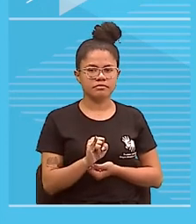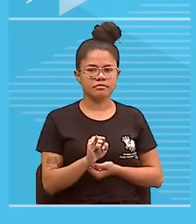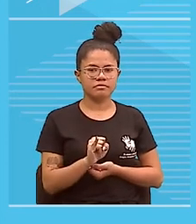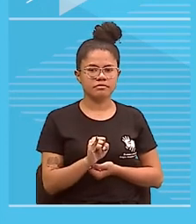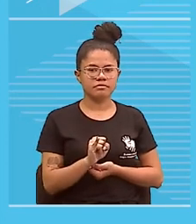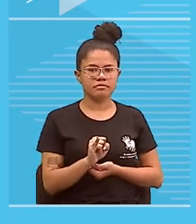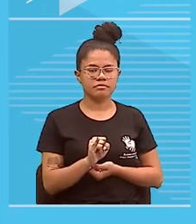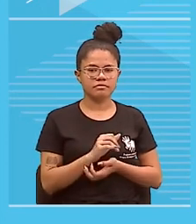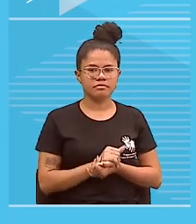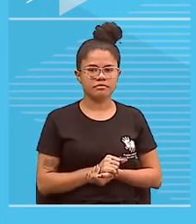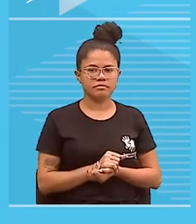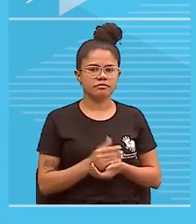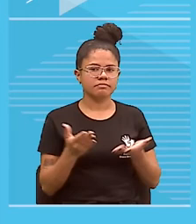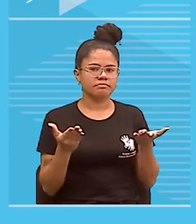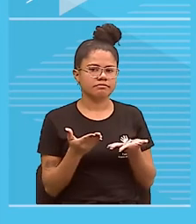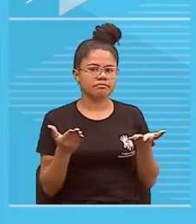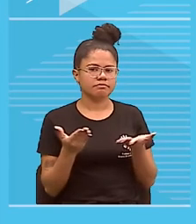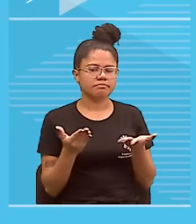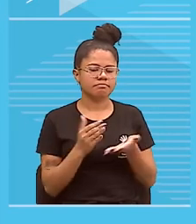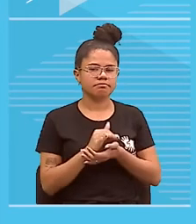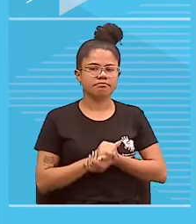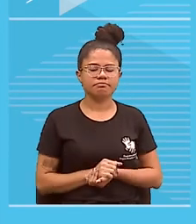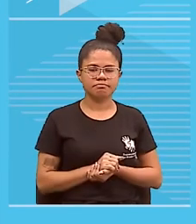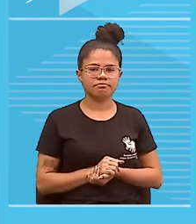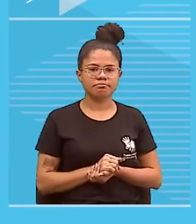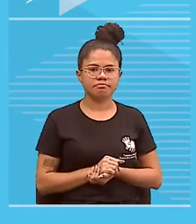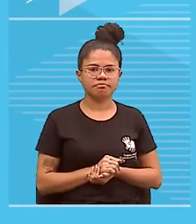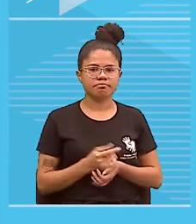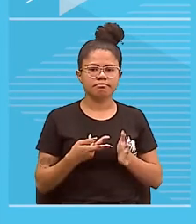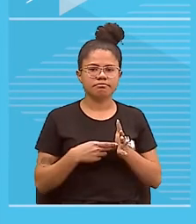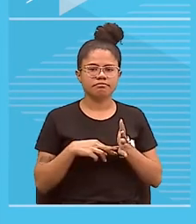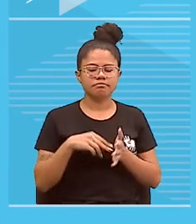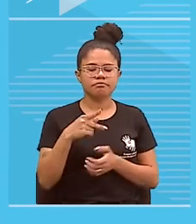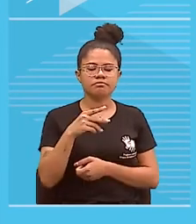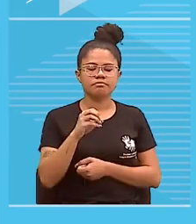em Adriana em Dulce o quê que são